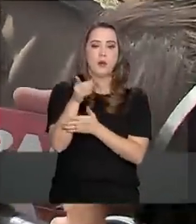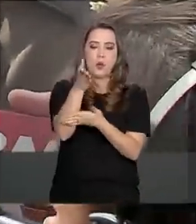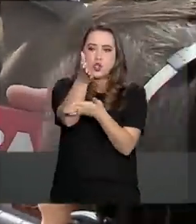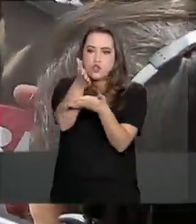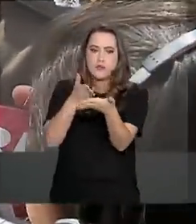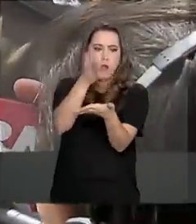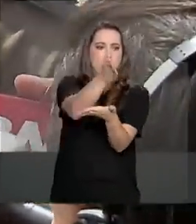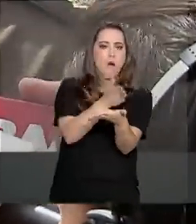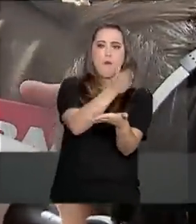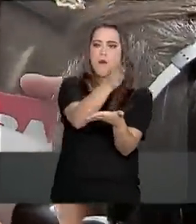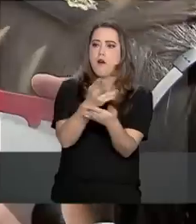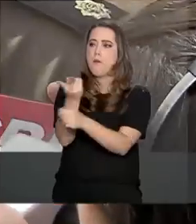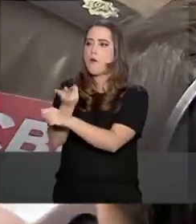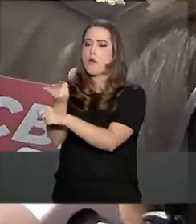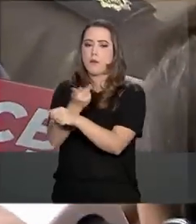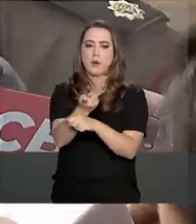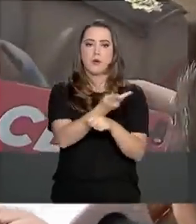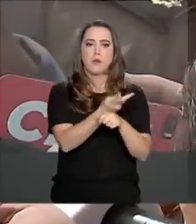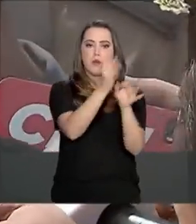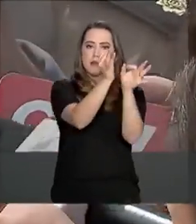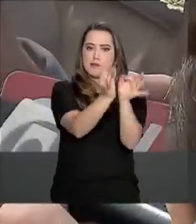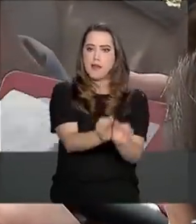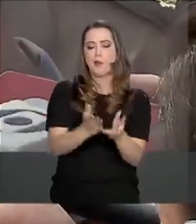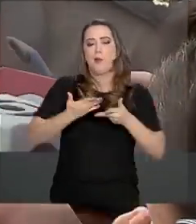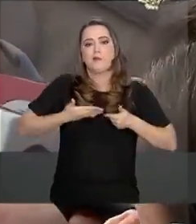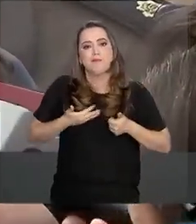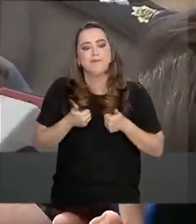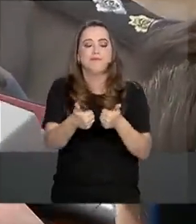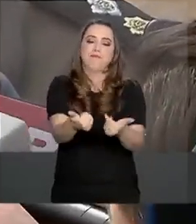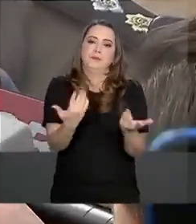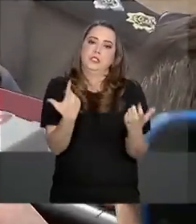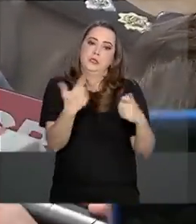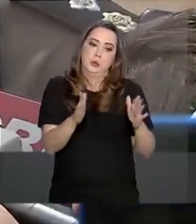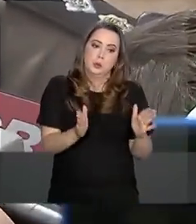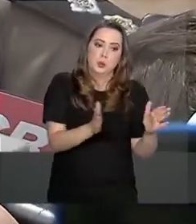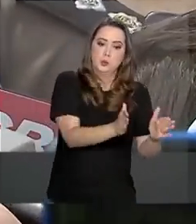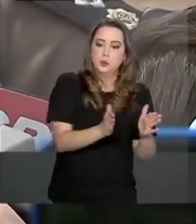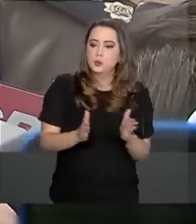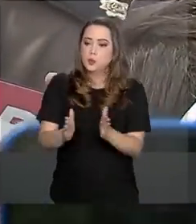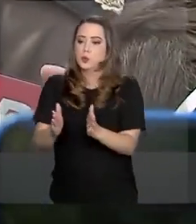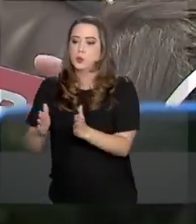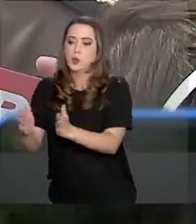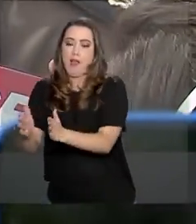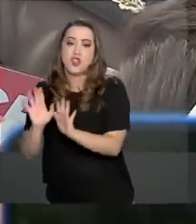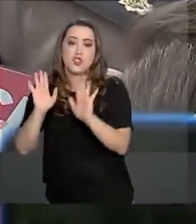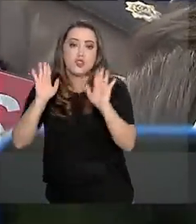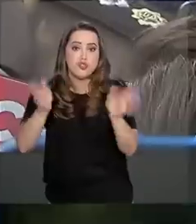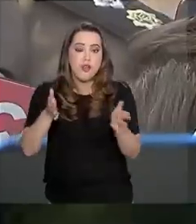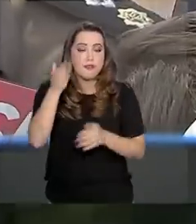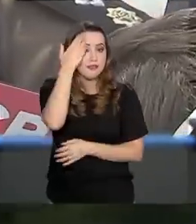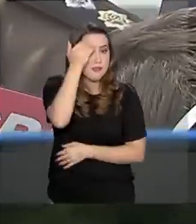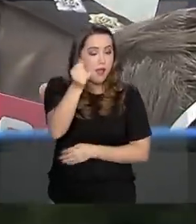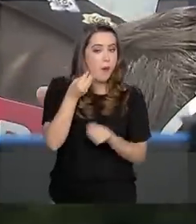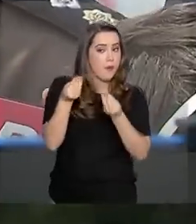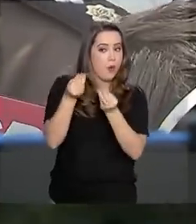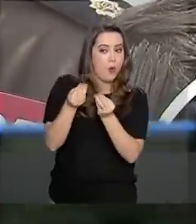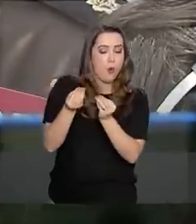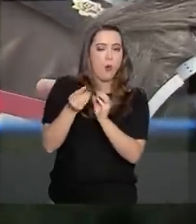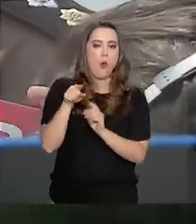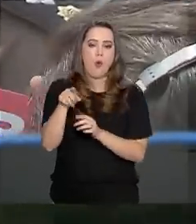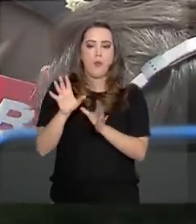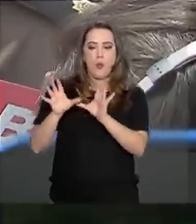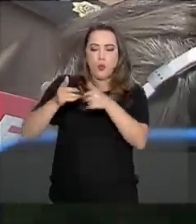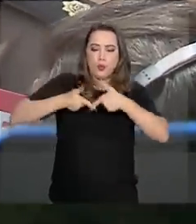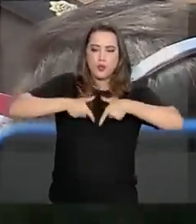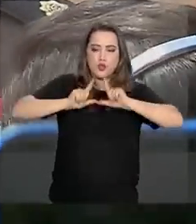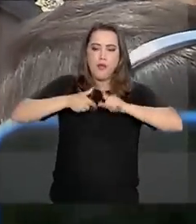áreas para que as buscas pudessem ser feitas da melhor maneira possível. Dentro dessa delimitação, né, a gente já determinou a área onde as forças de Israel